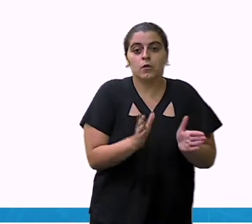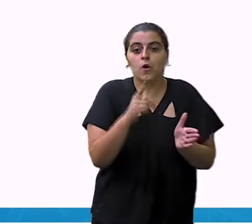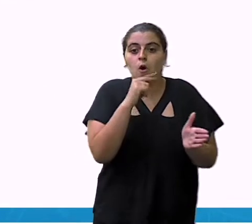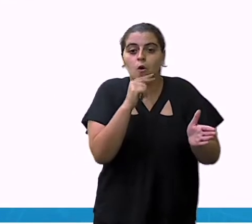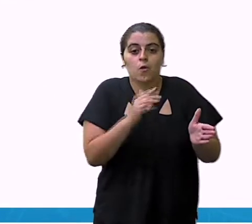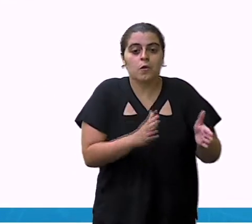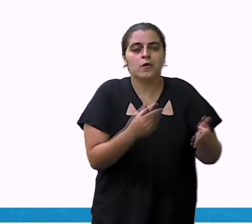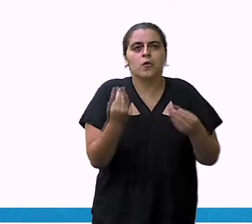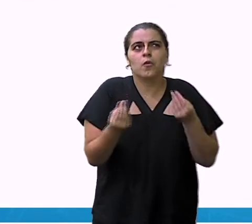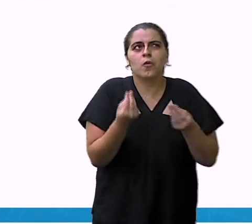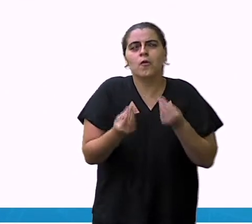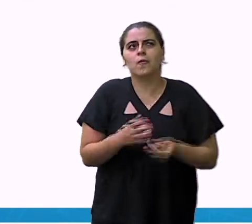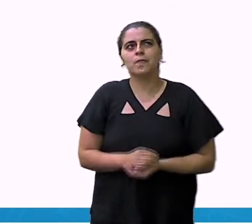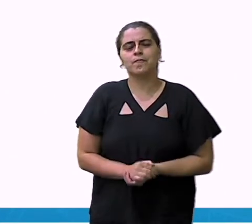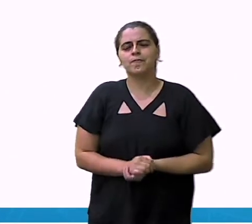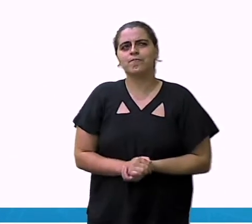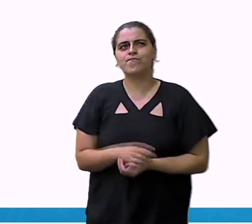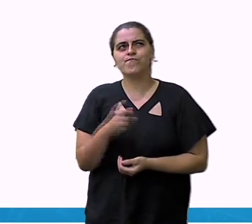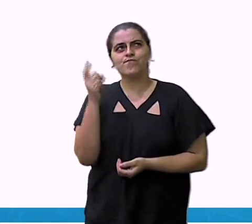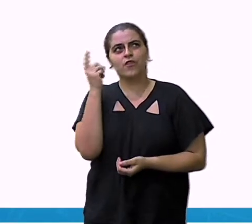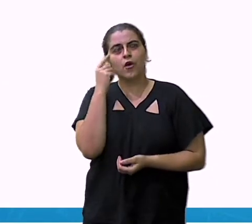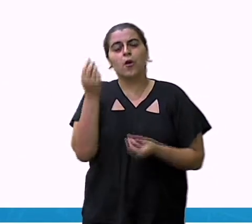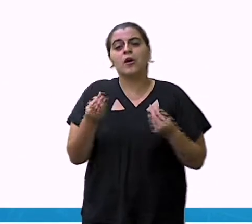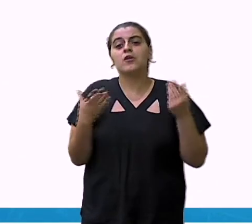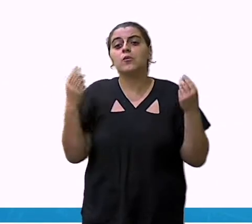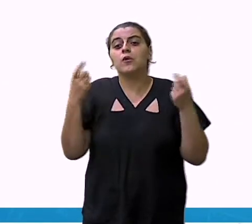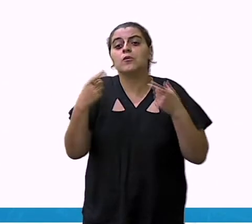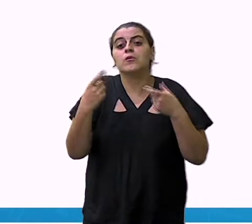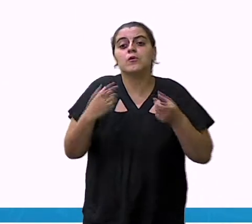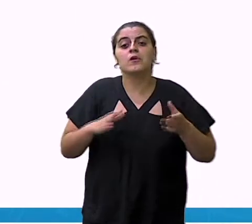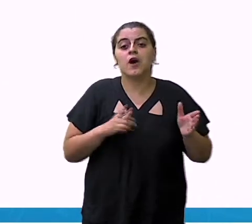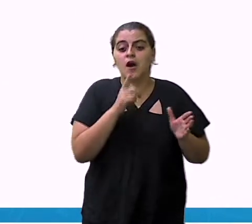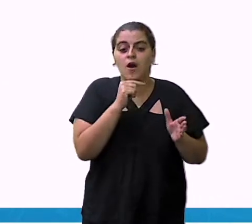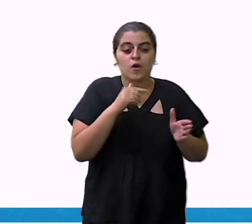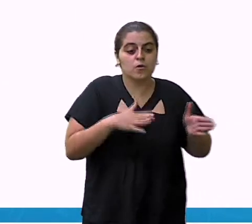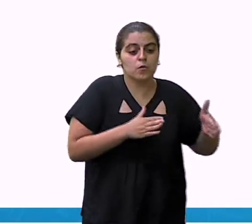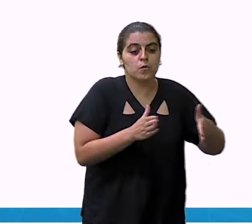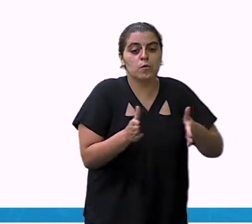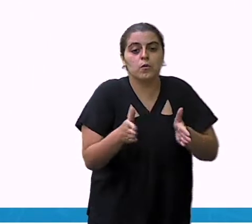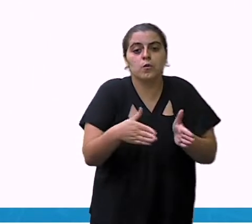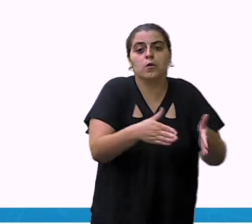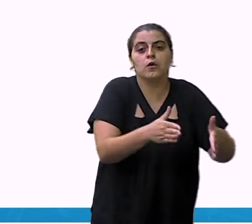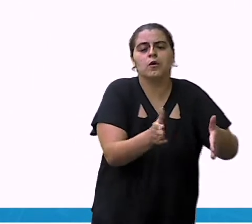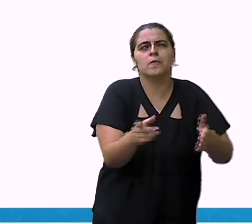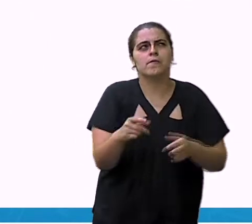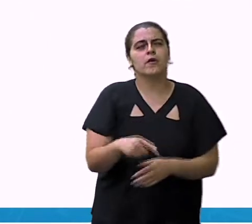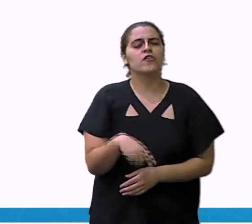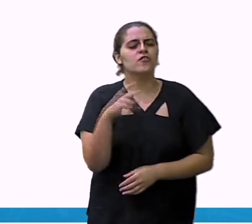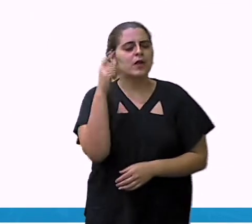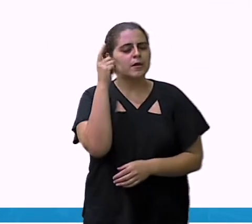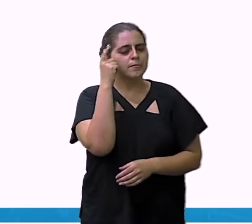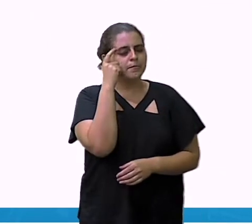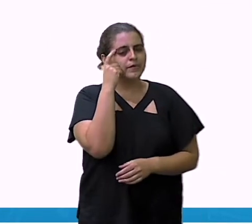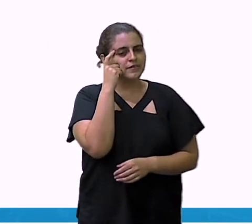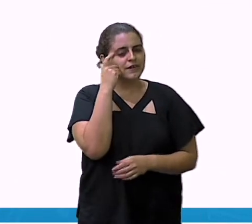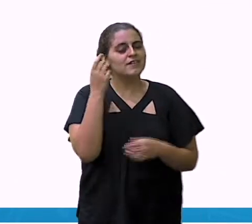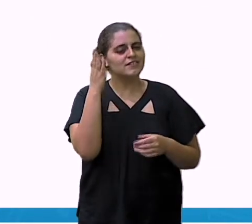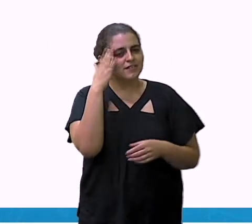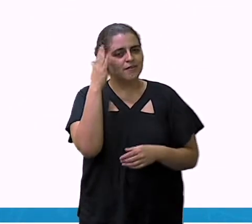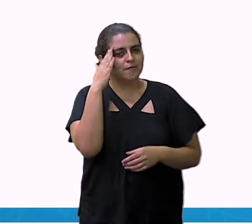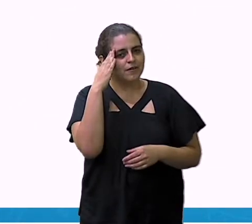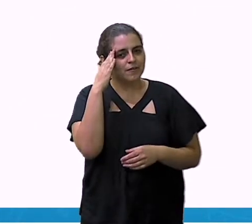percurso deste rio? Para onde vai a água de um rio? Tudo isso nós precisamos